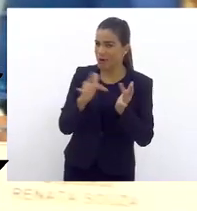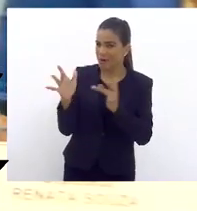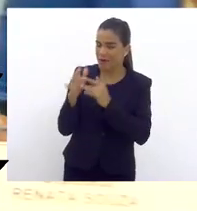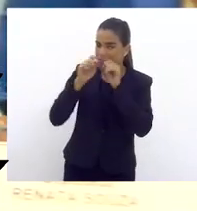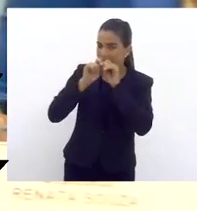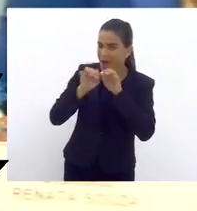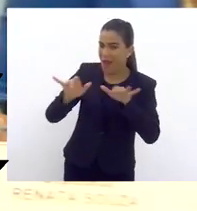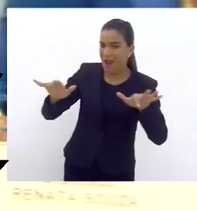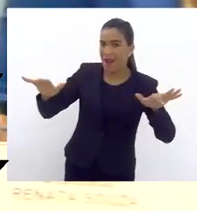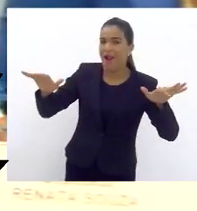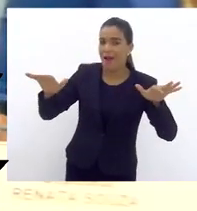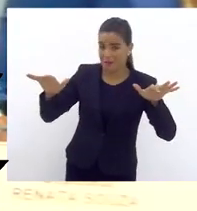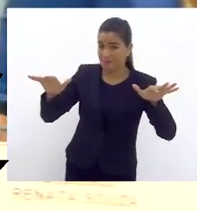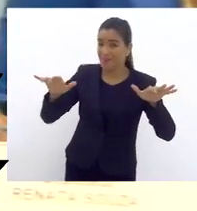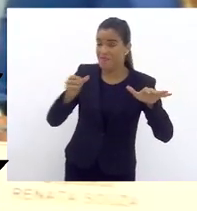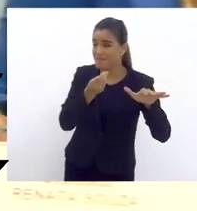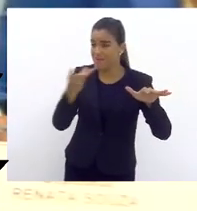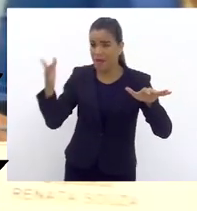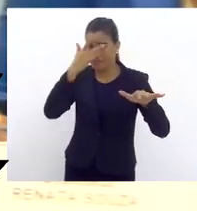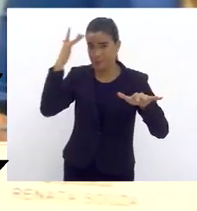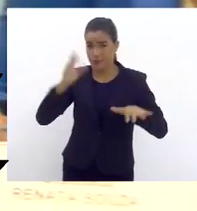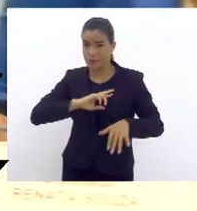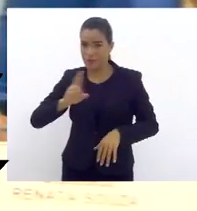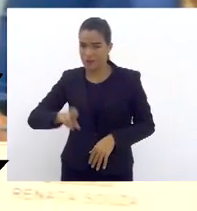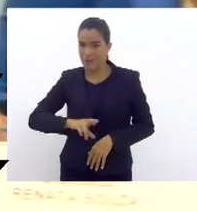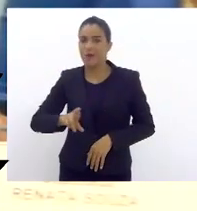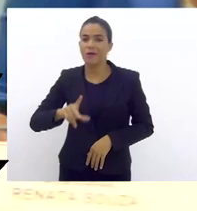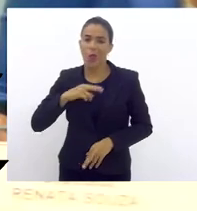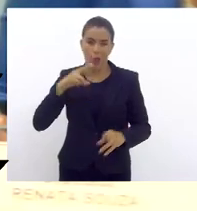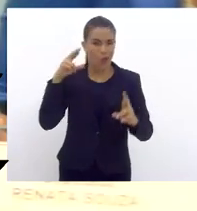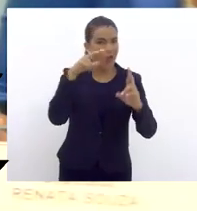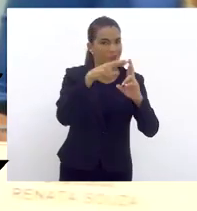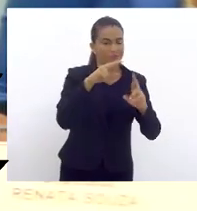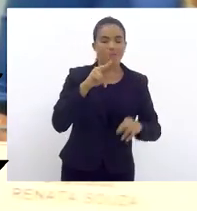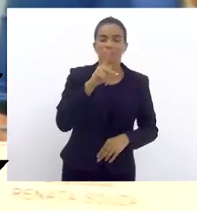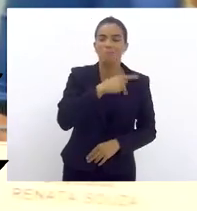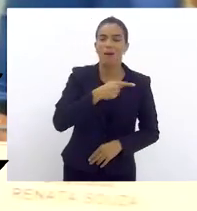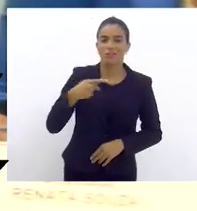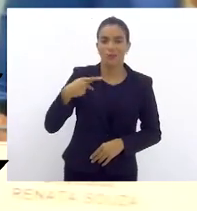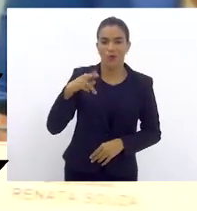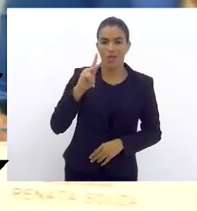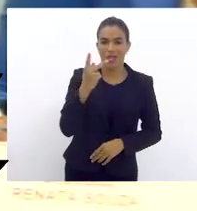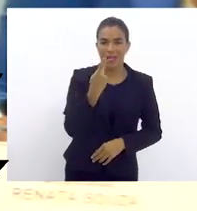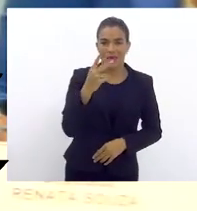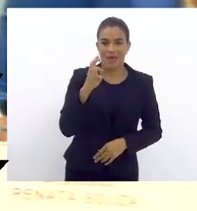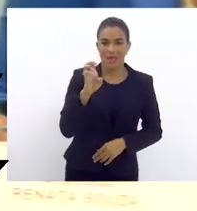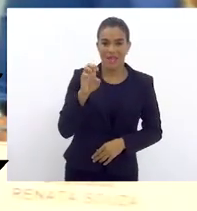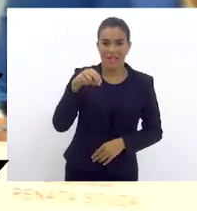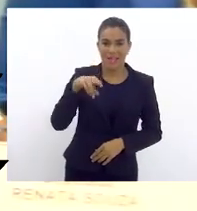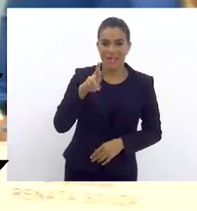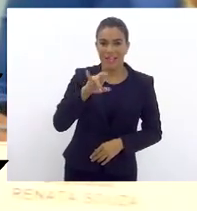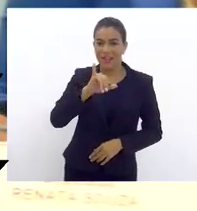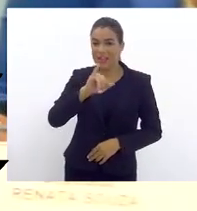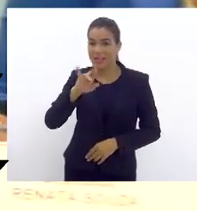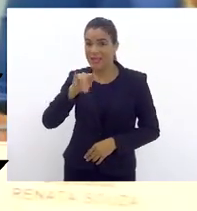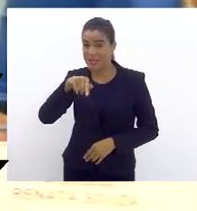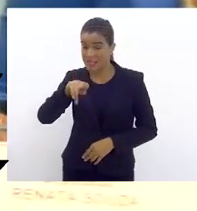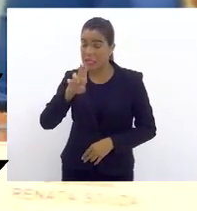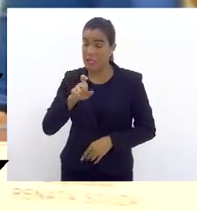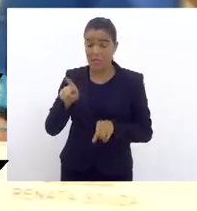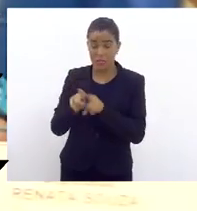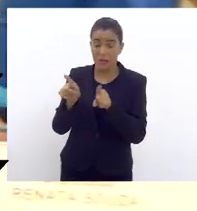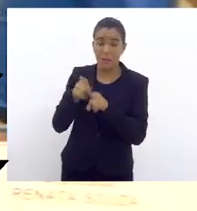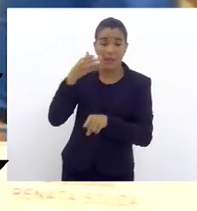por muitos religiosos e eu me refereci muito no pastor Henrique que atualmente é deputado federal e faz esse debate também